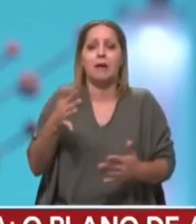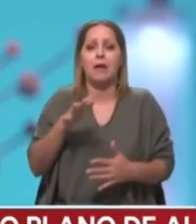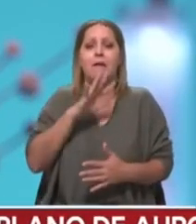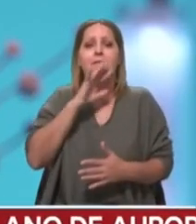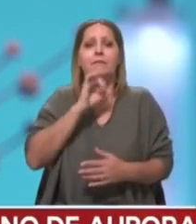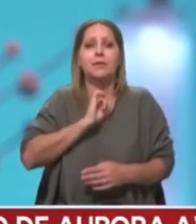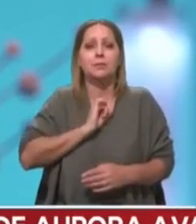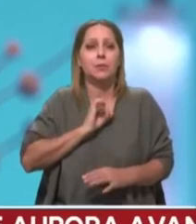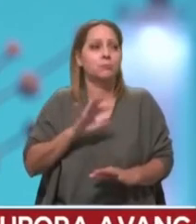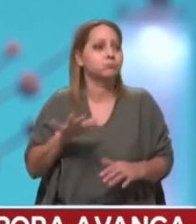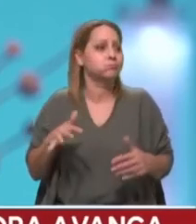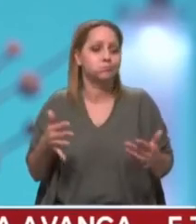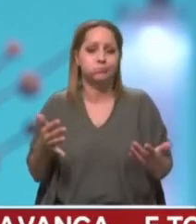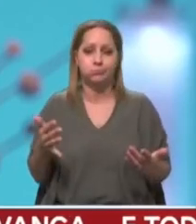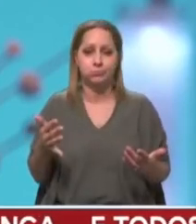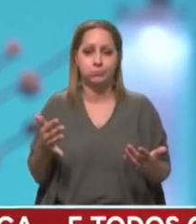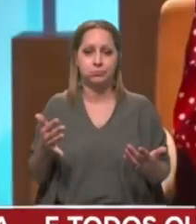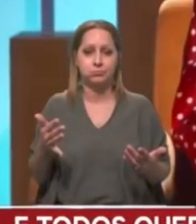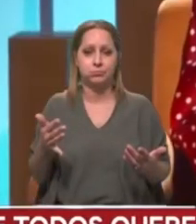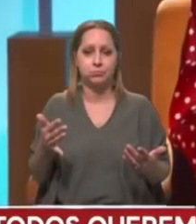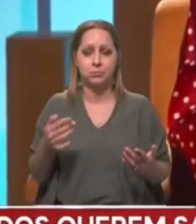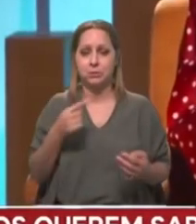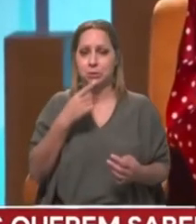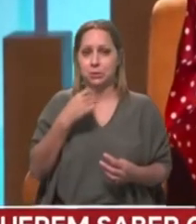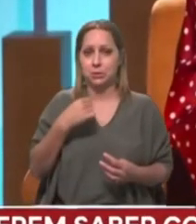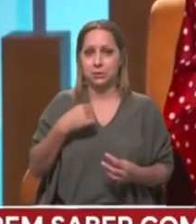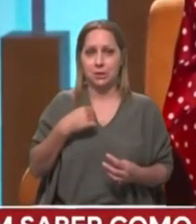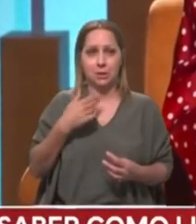Até então nem tinha visto, só me falaram.